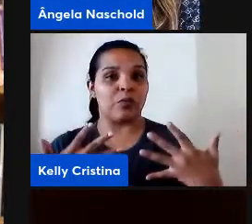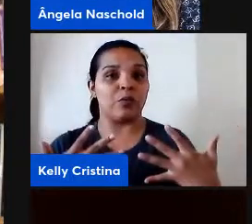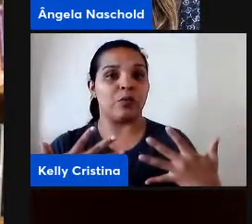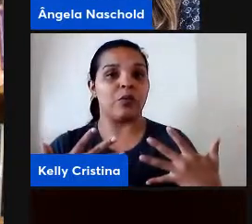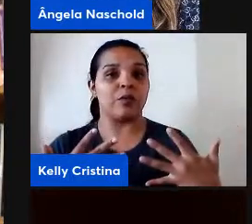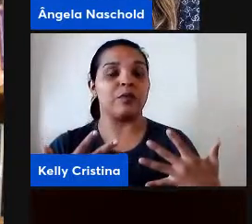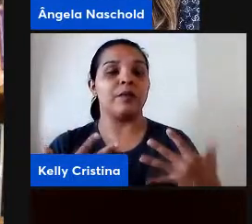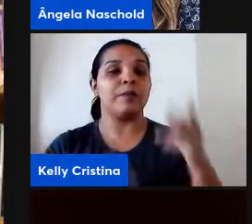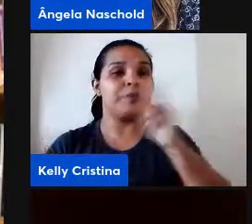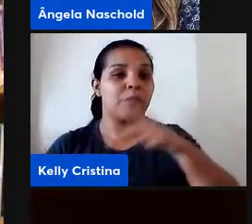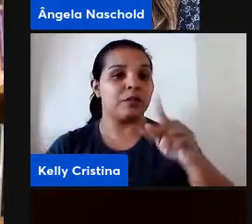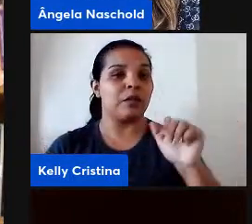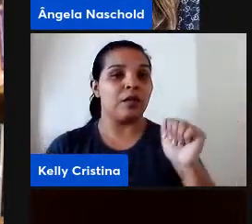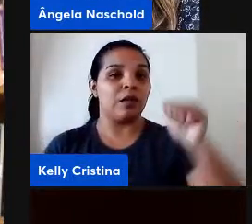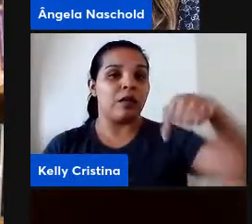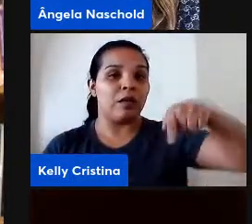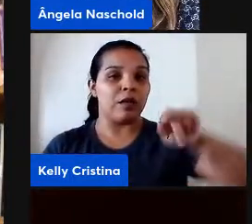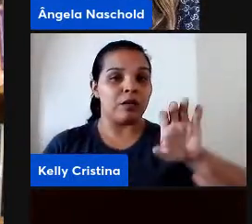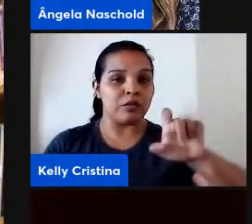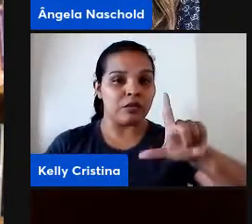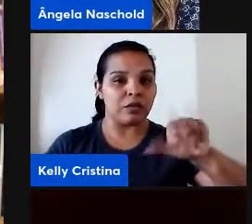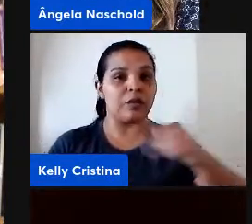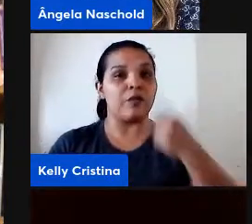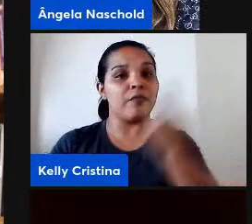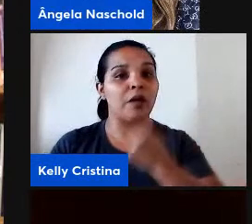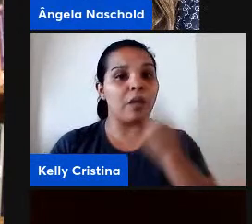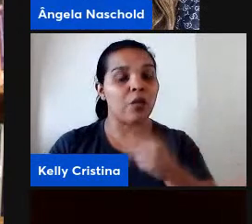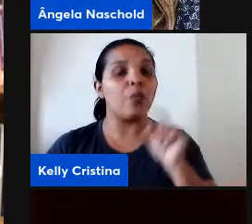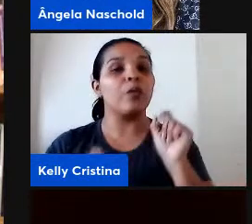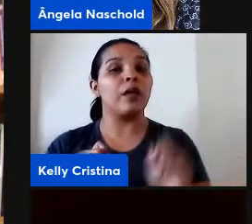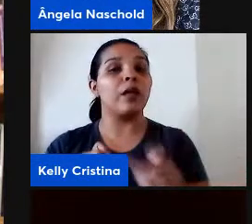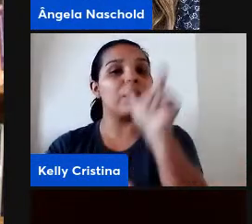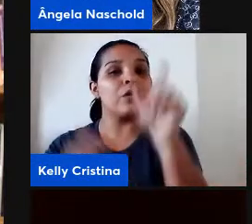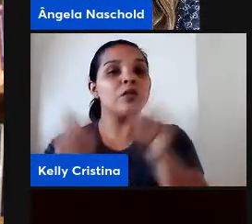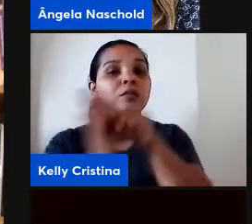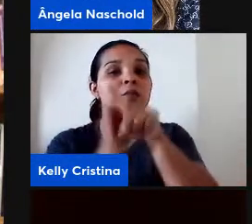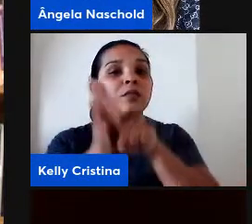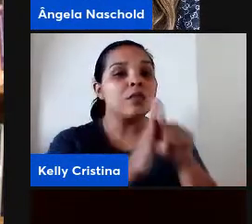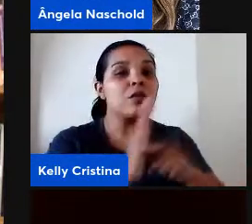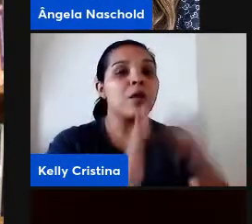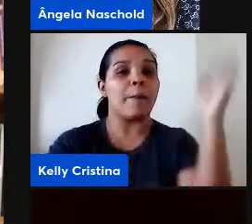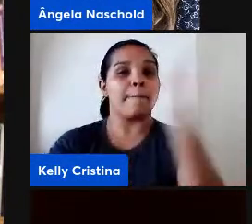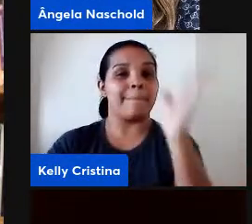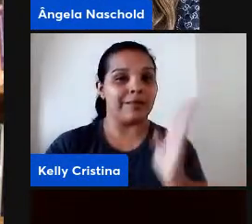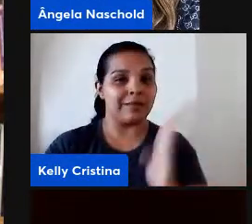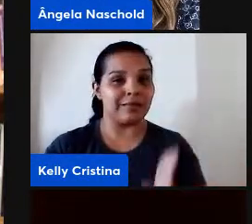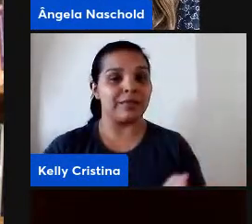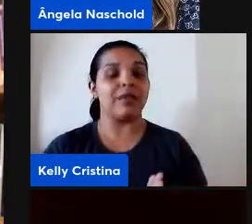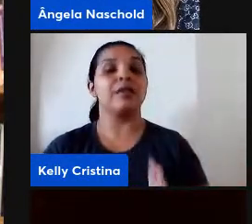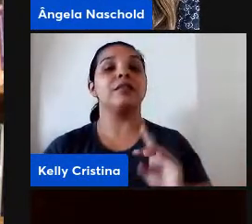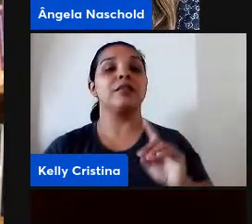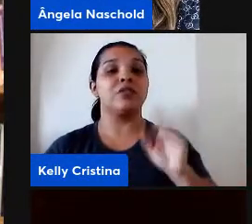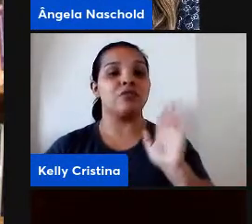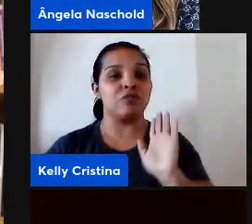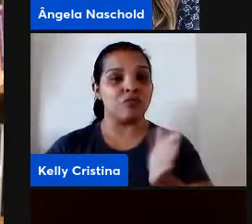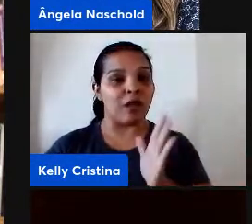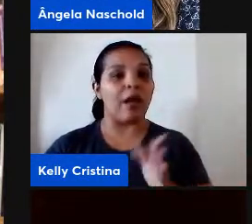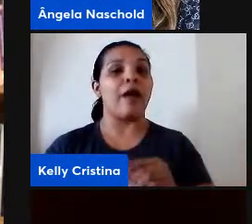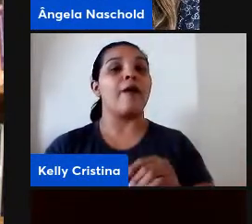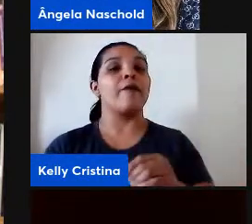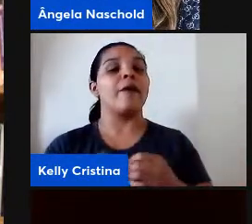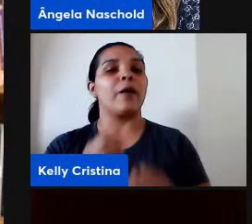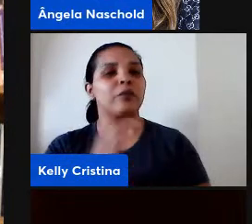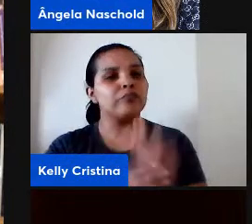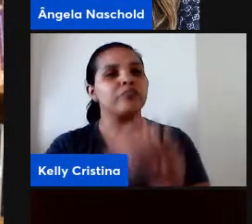professora Ângela colocou, porque os pesquisadores brasileiros estão produzindo muito,